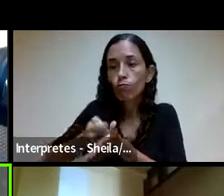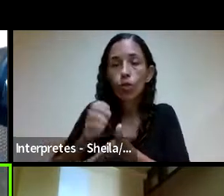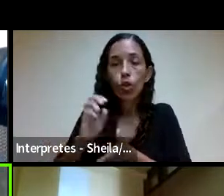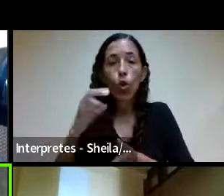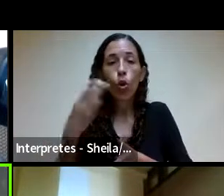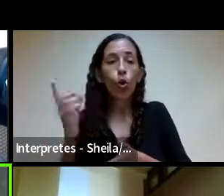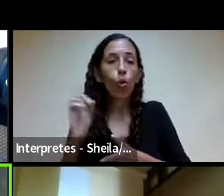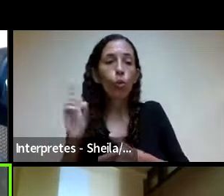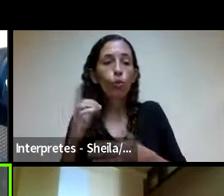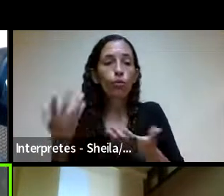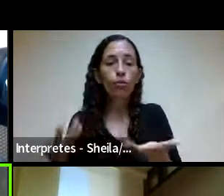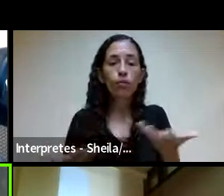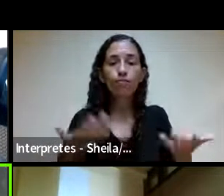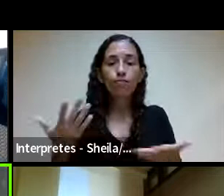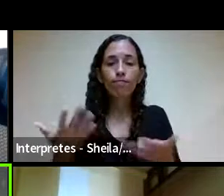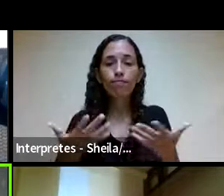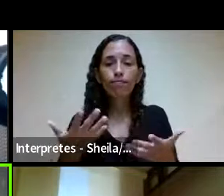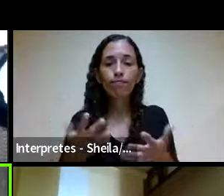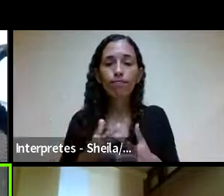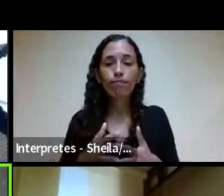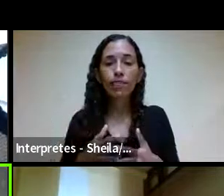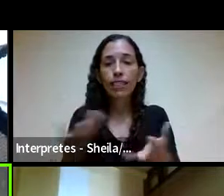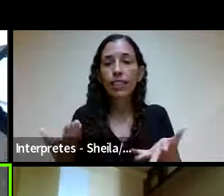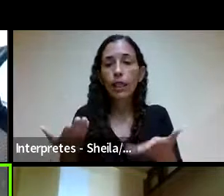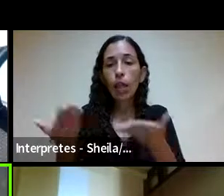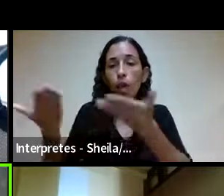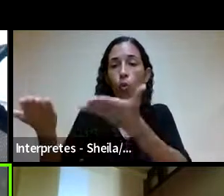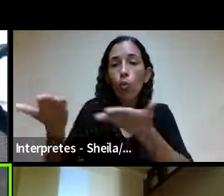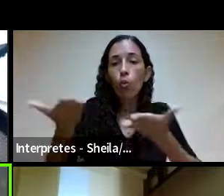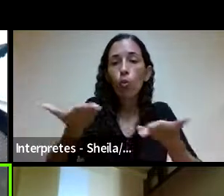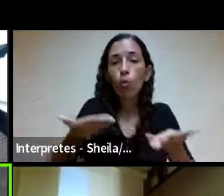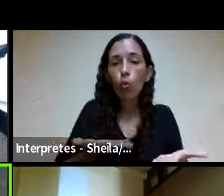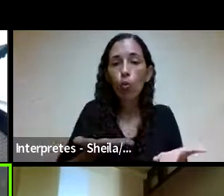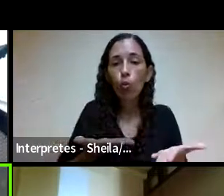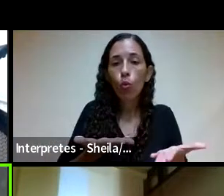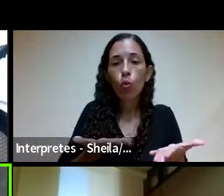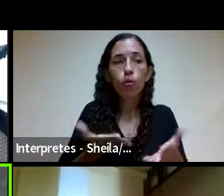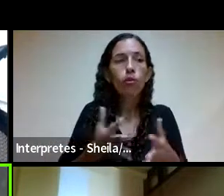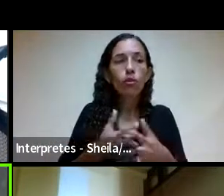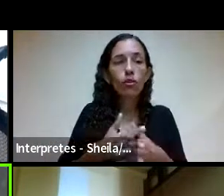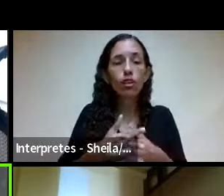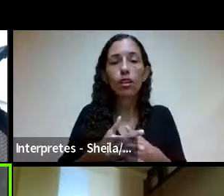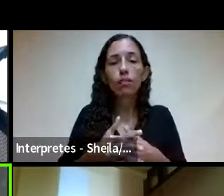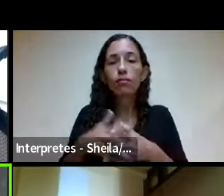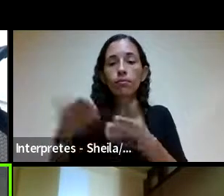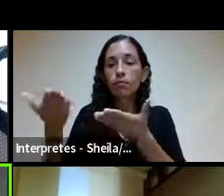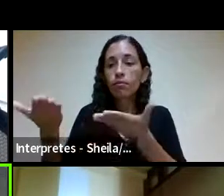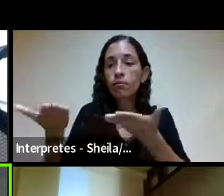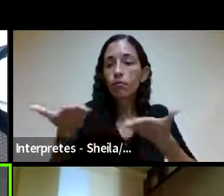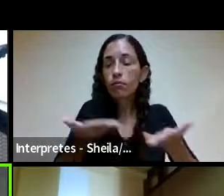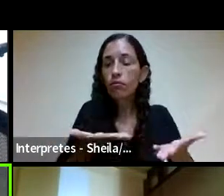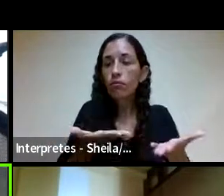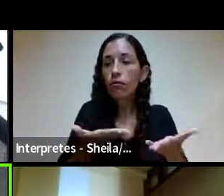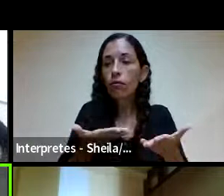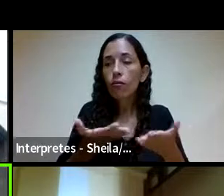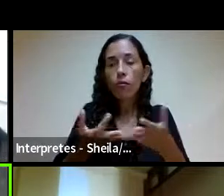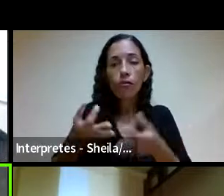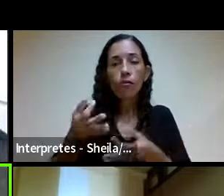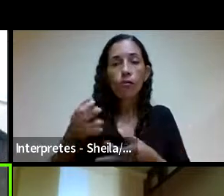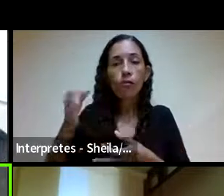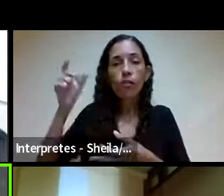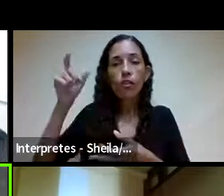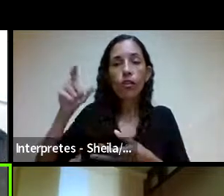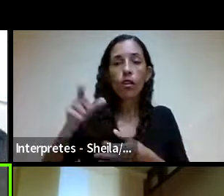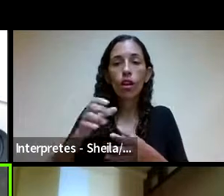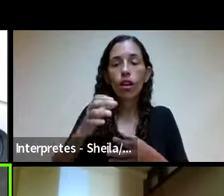ter que apresentar aqui uma intimação com aviso de recebimento. Isso daí seria a grande questão processual